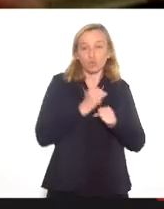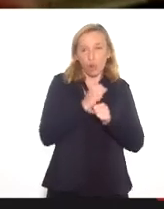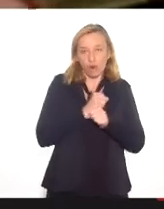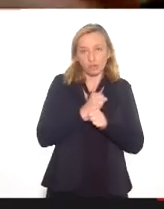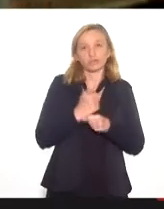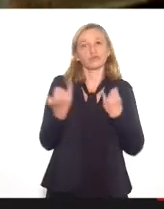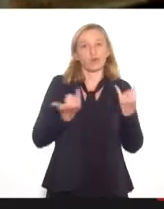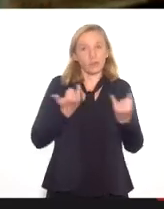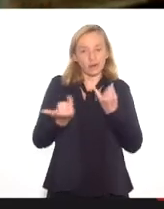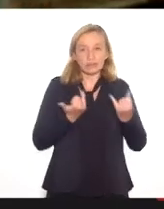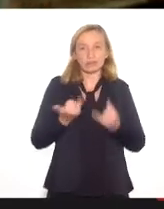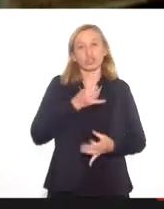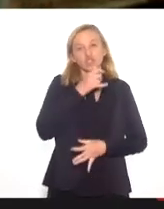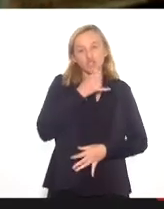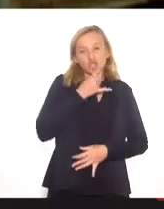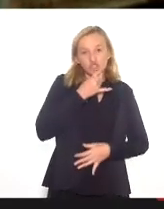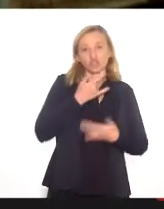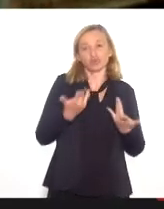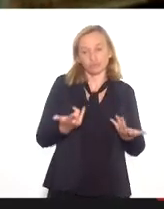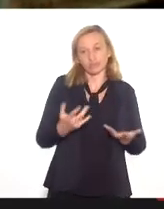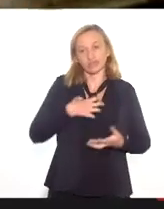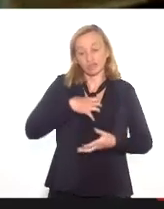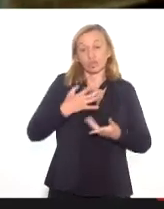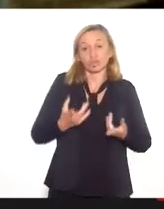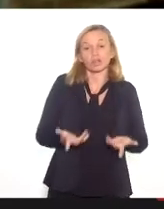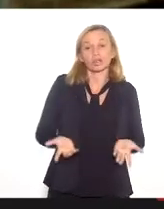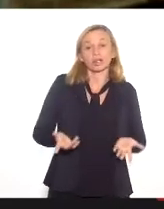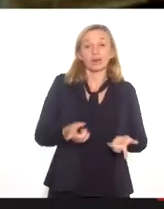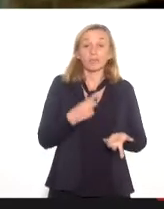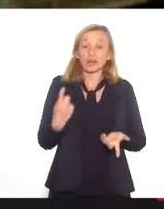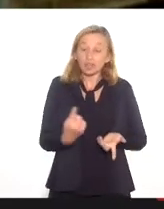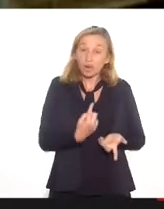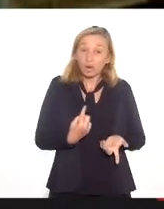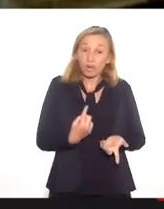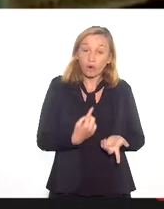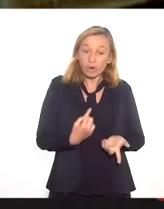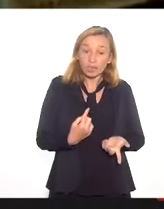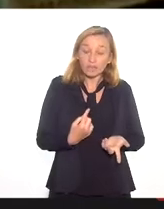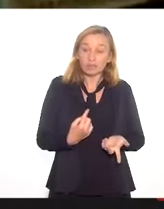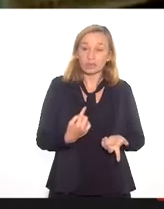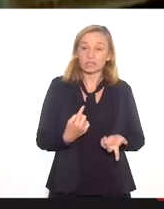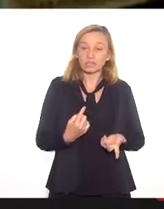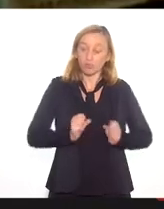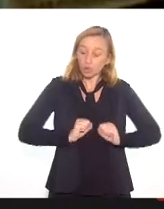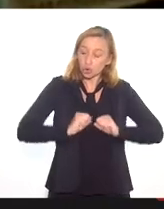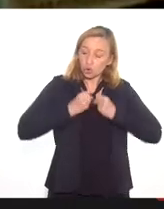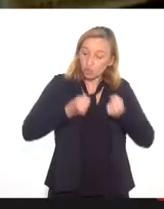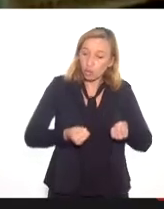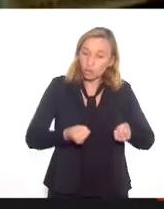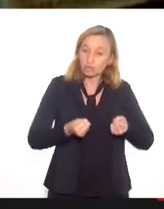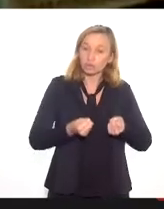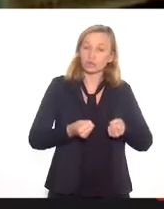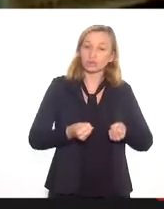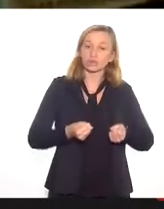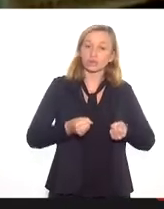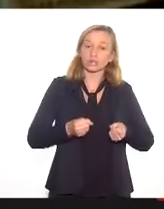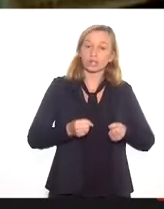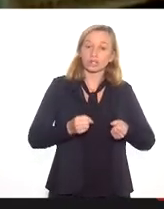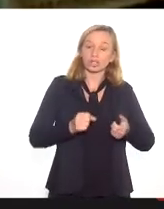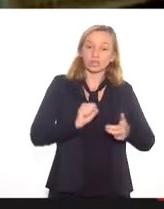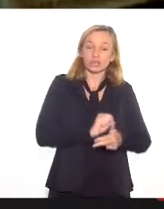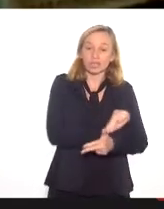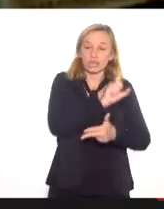informação é chocante nesse sentido. E, para a gente recuperar o esforço nosso, legislativo, executivo,